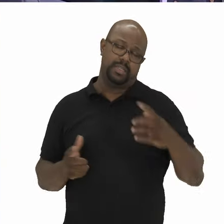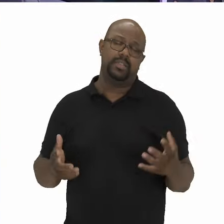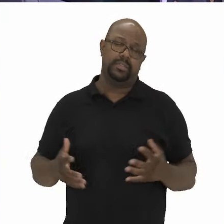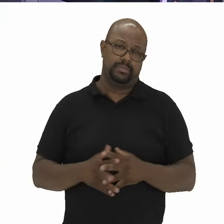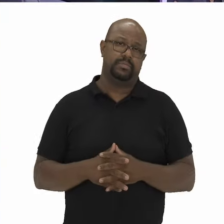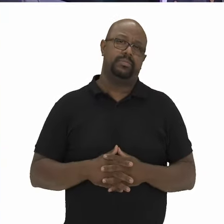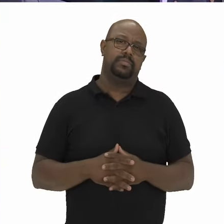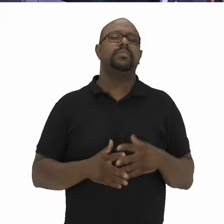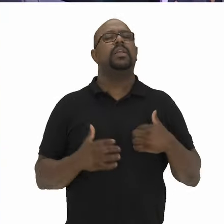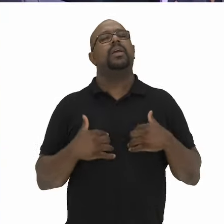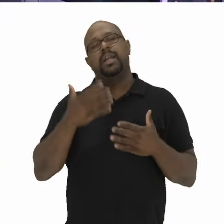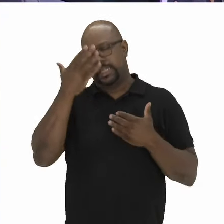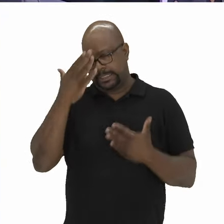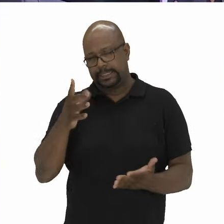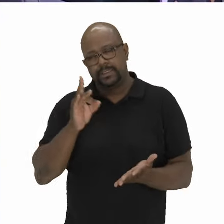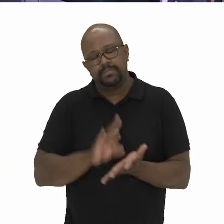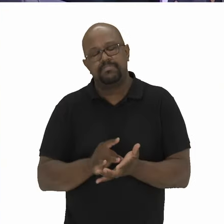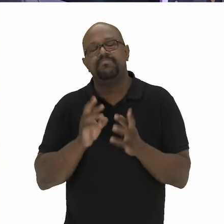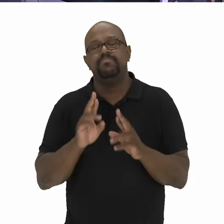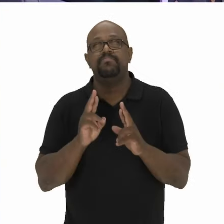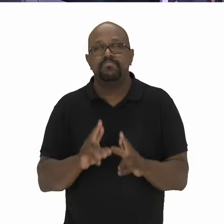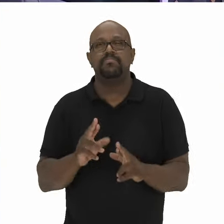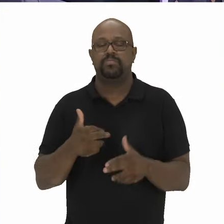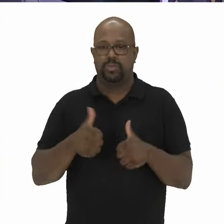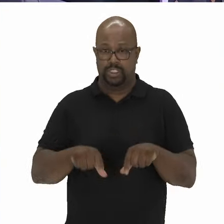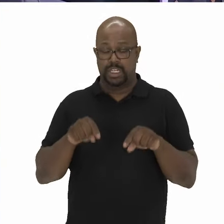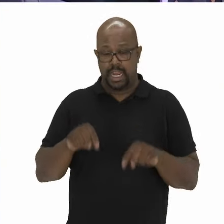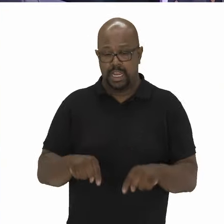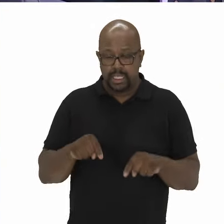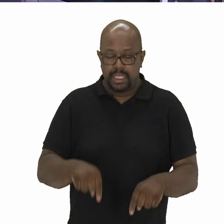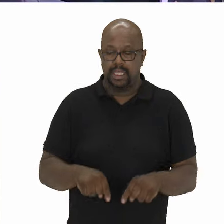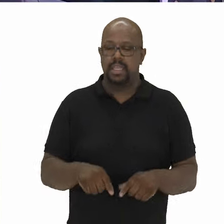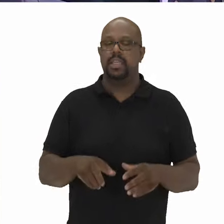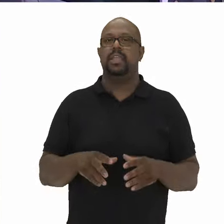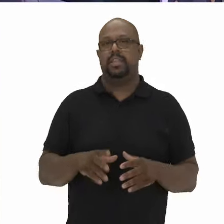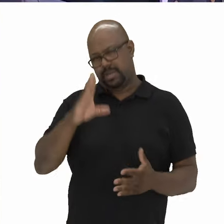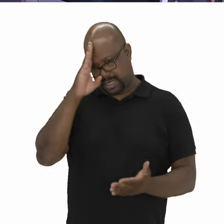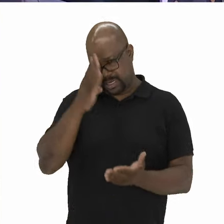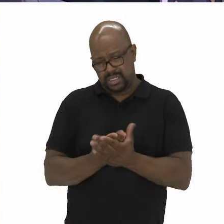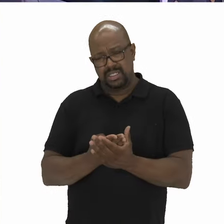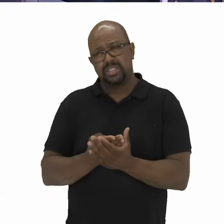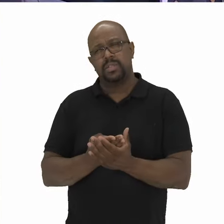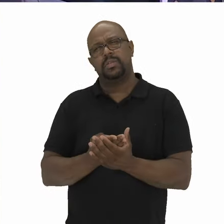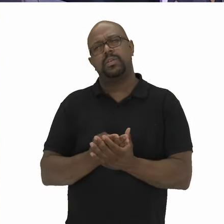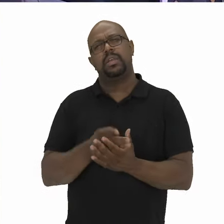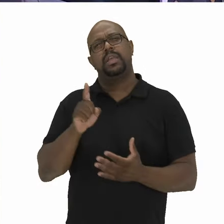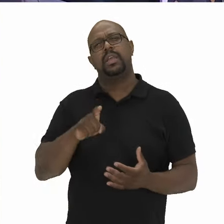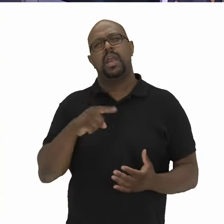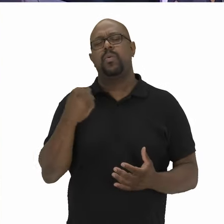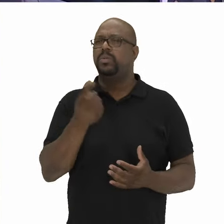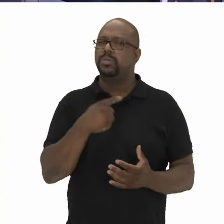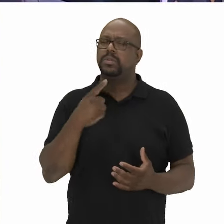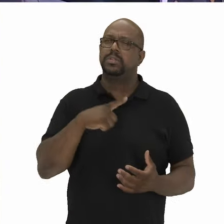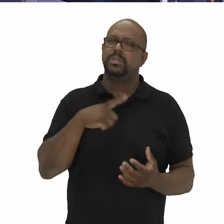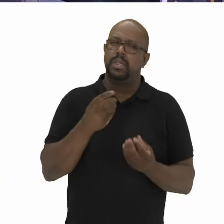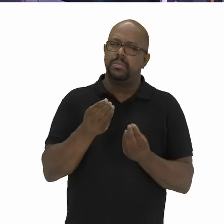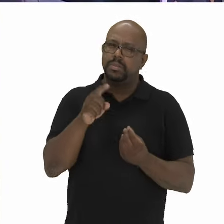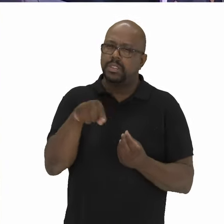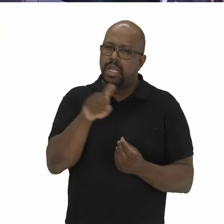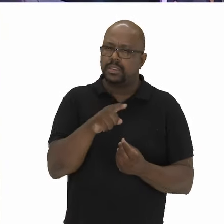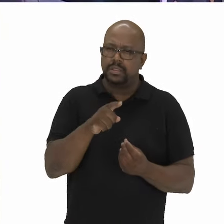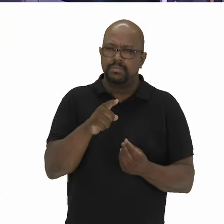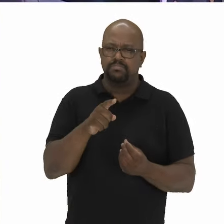aprender né então eu agradeço realmente por estar aqui que eu acredito que é é quando nós